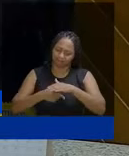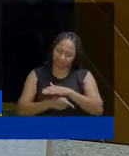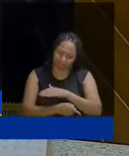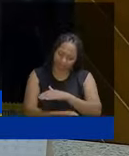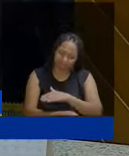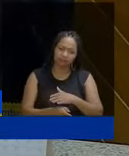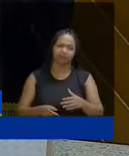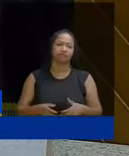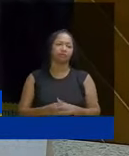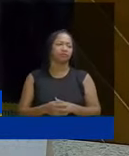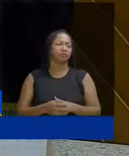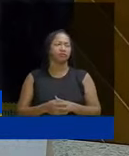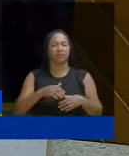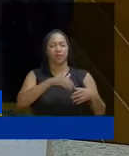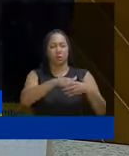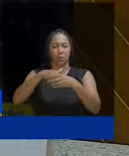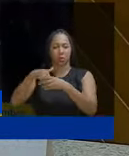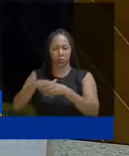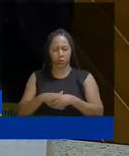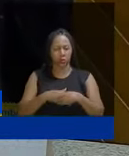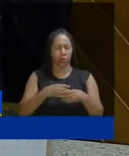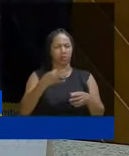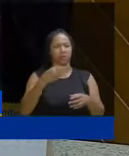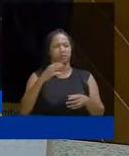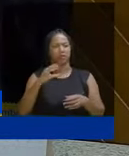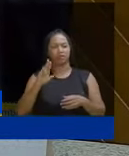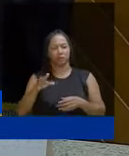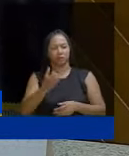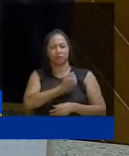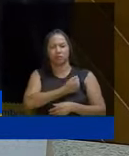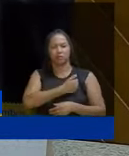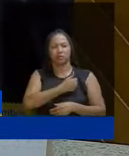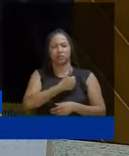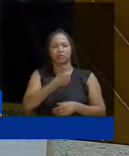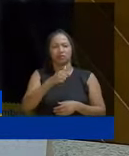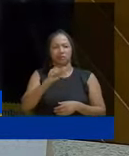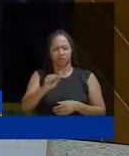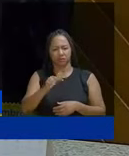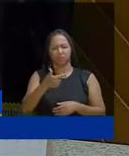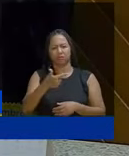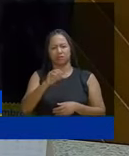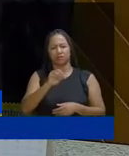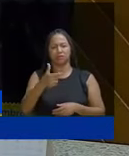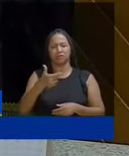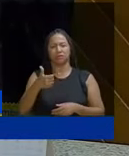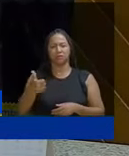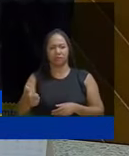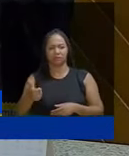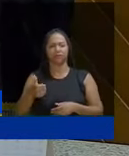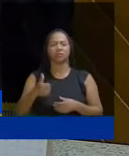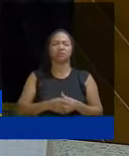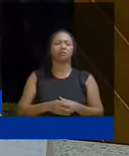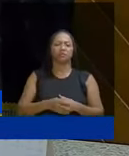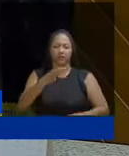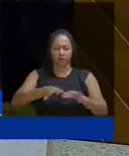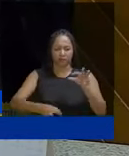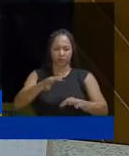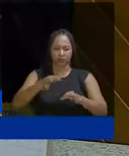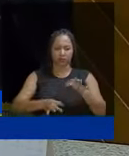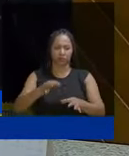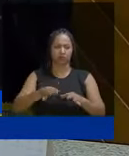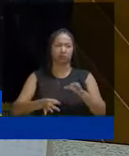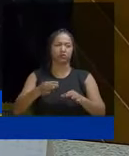aprofundamento. O acórdão TCU número 17.219 de 2021, pelo qual foi julgada a